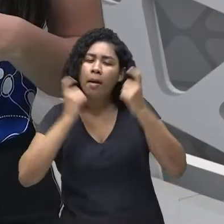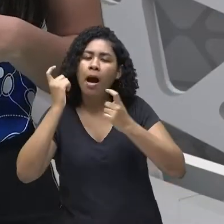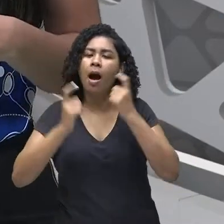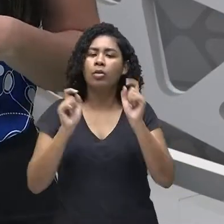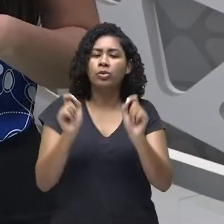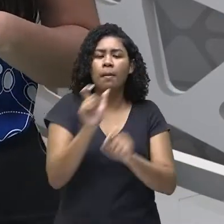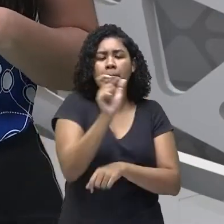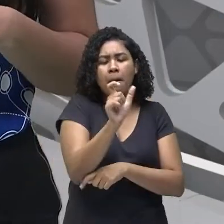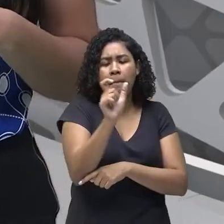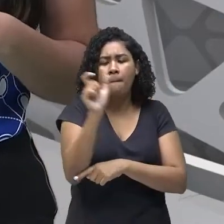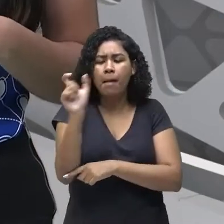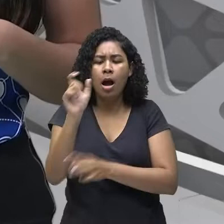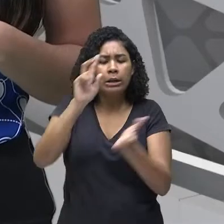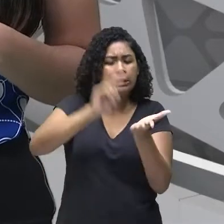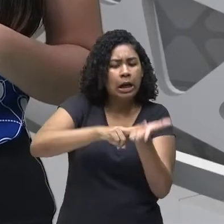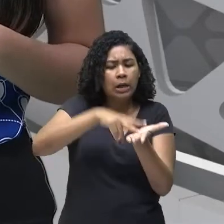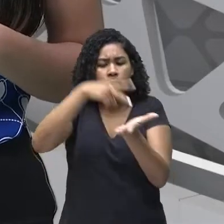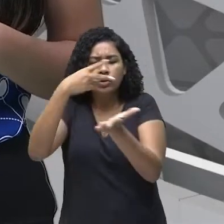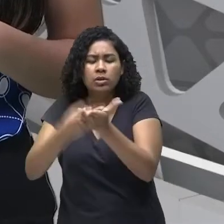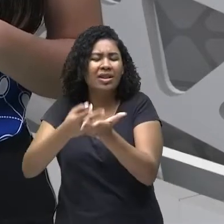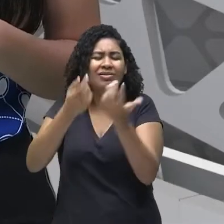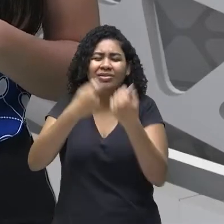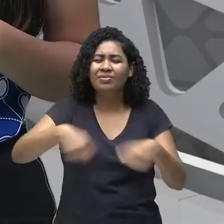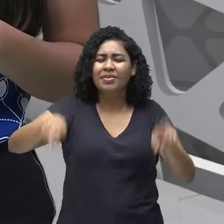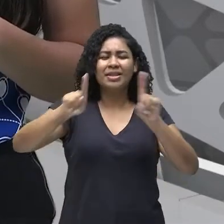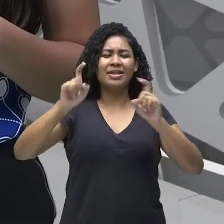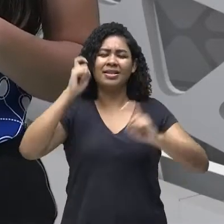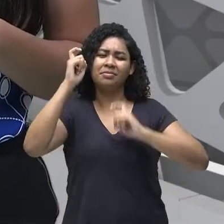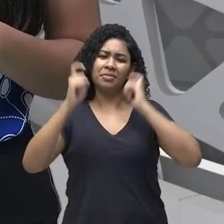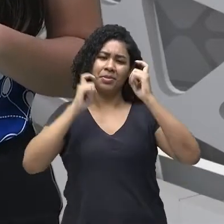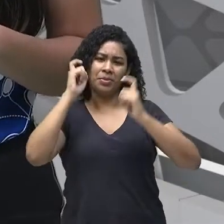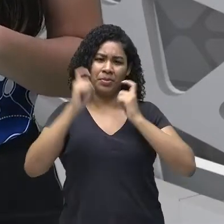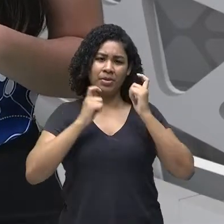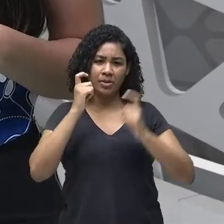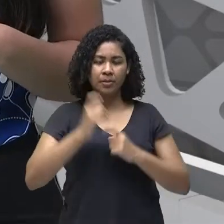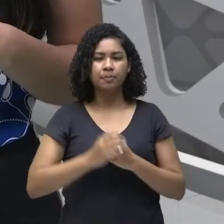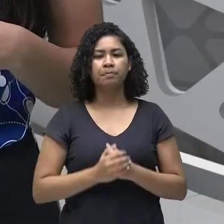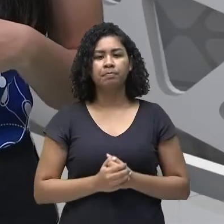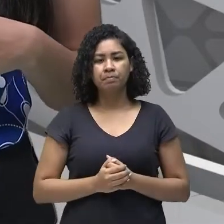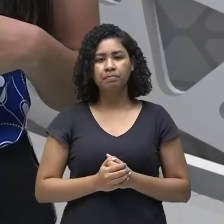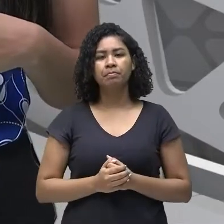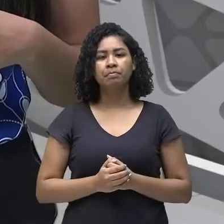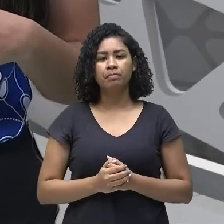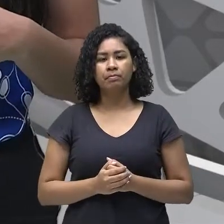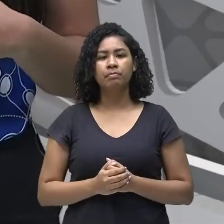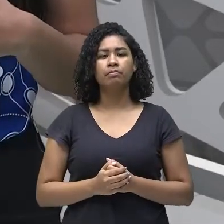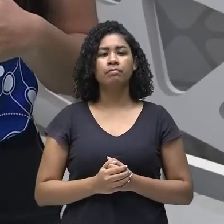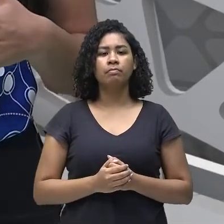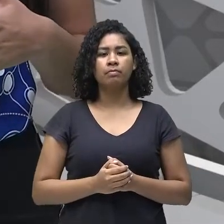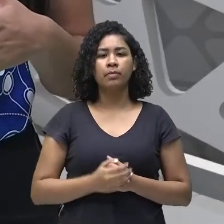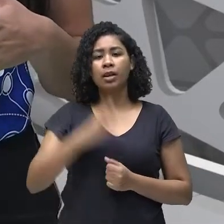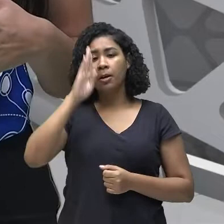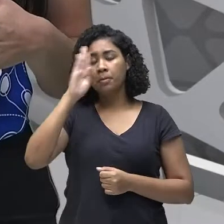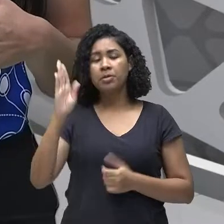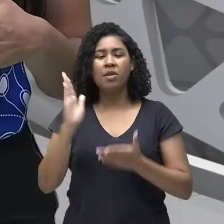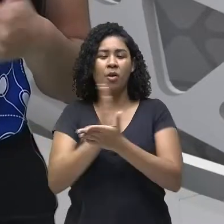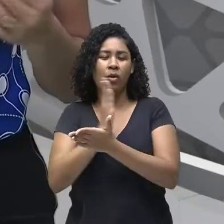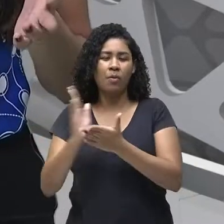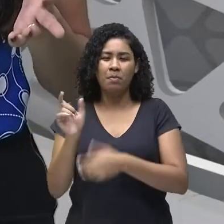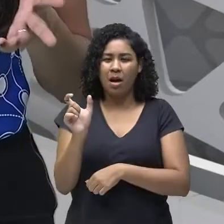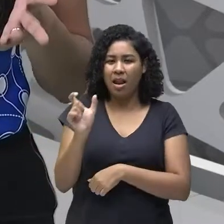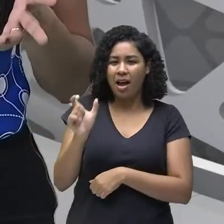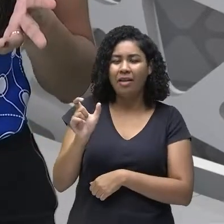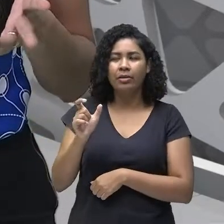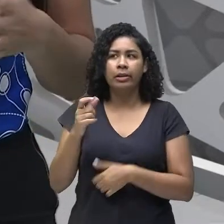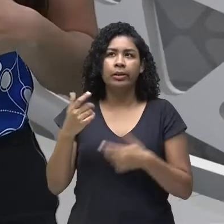traduzir palavras que não conhecemos, com exceção das que possam comprometer o entendimento do texto.